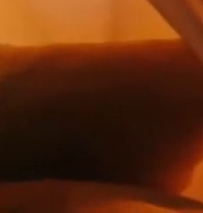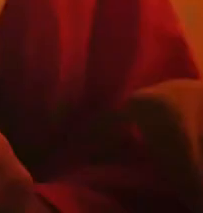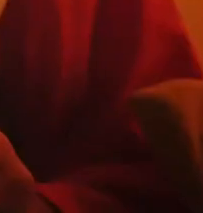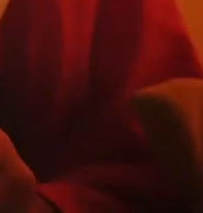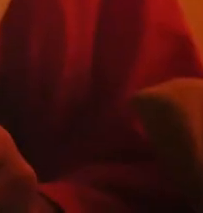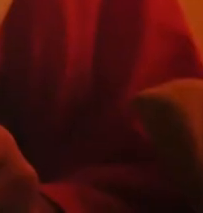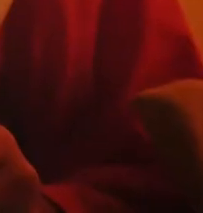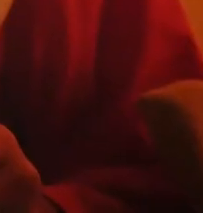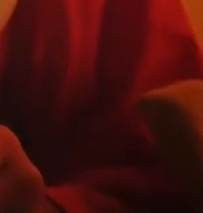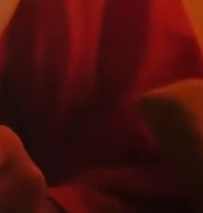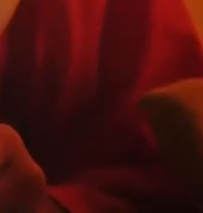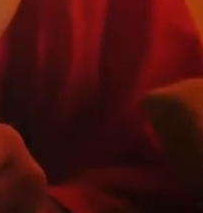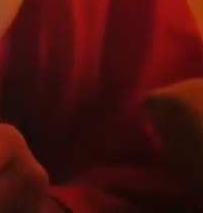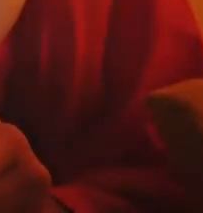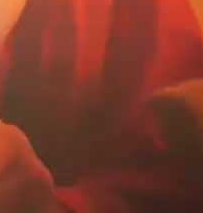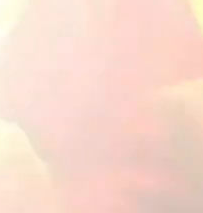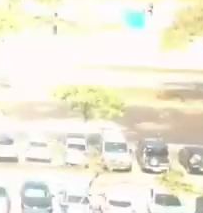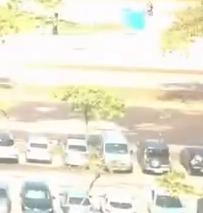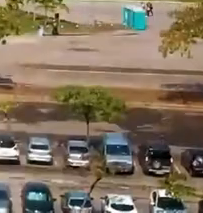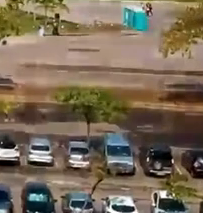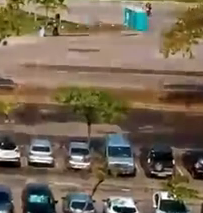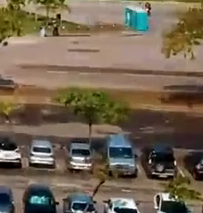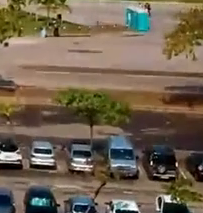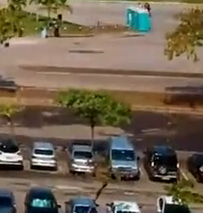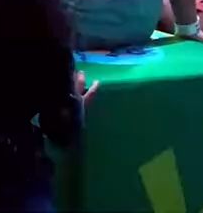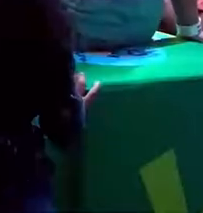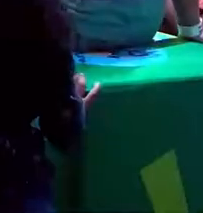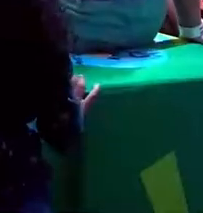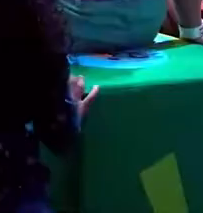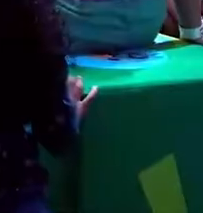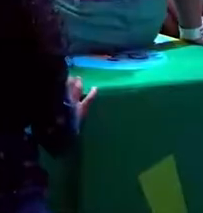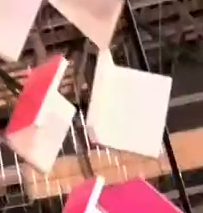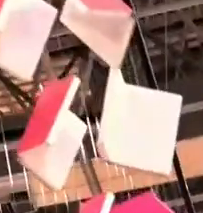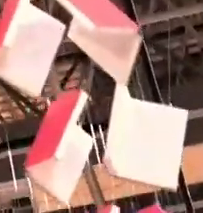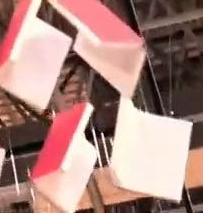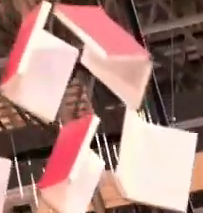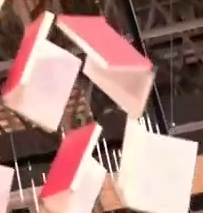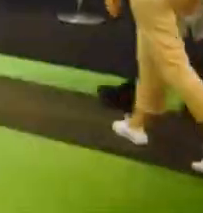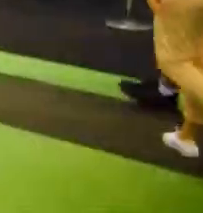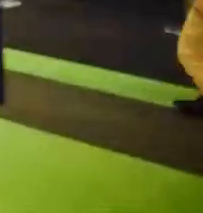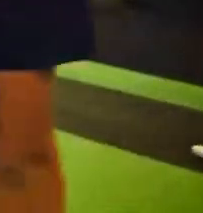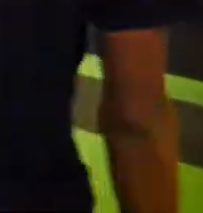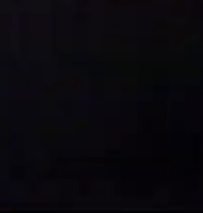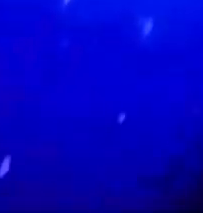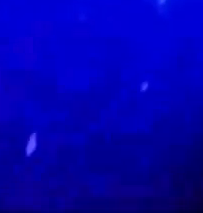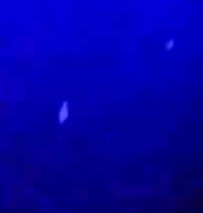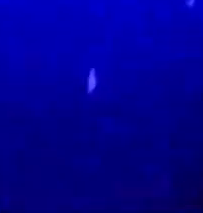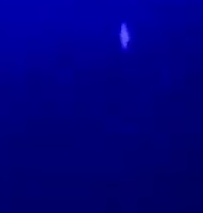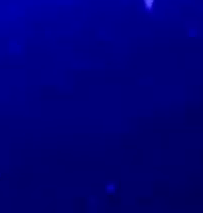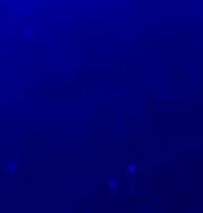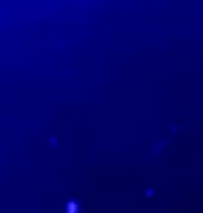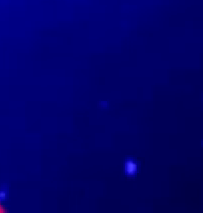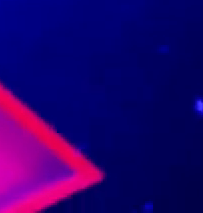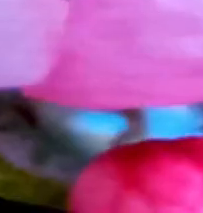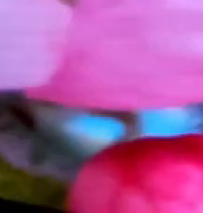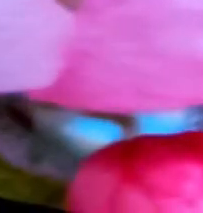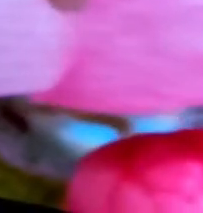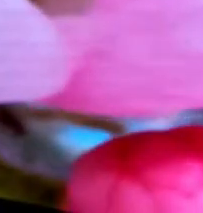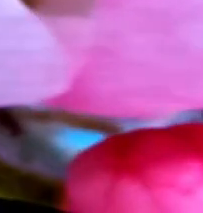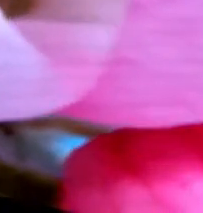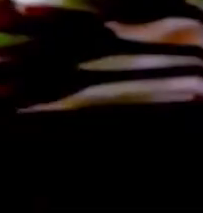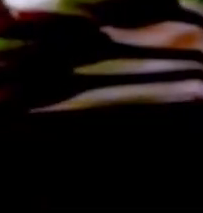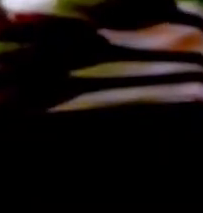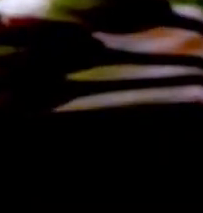diferentes de uma mesma aventura e esse Grande Encontro de narrativas e de momentos inesquecíveis está chegando